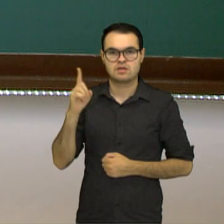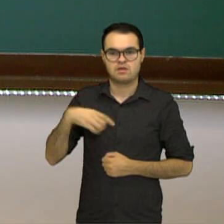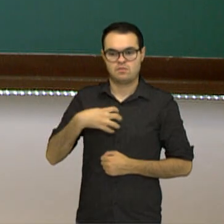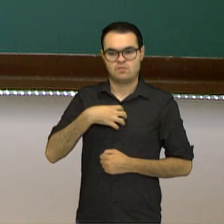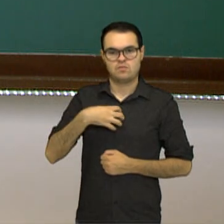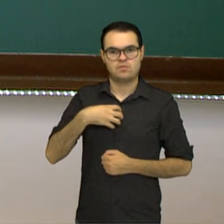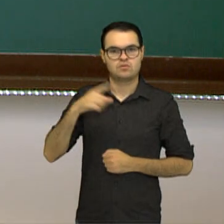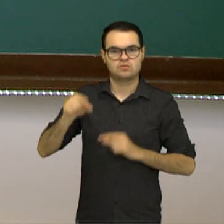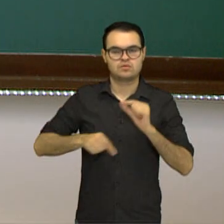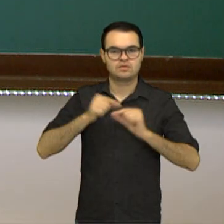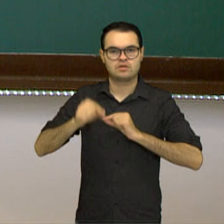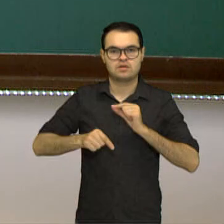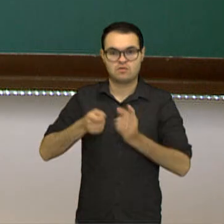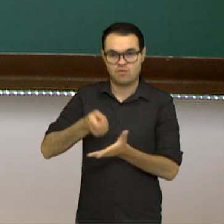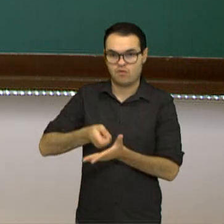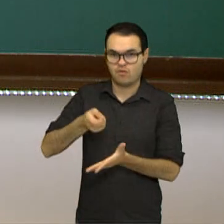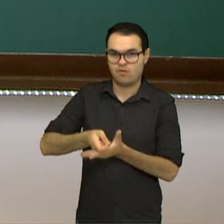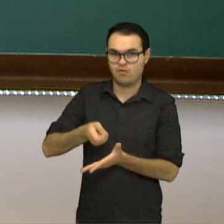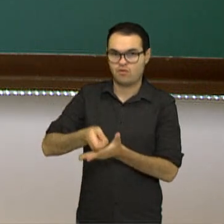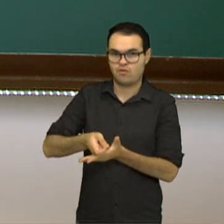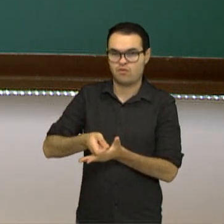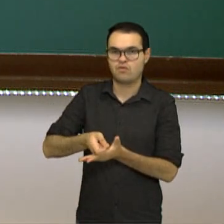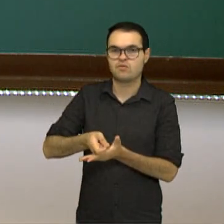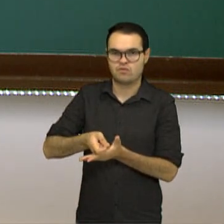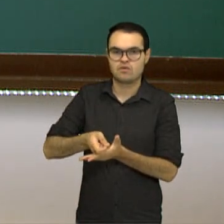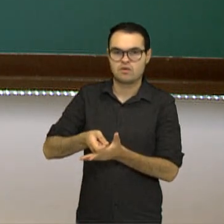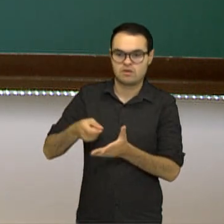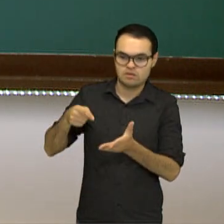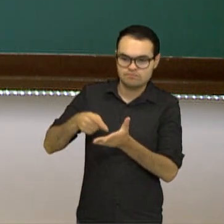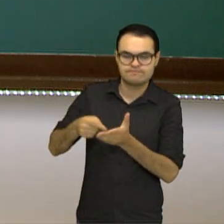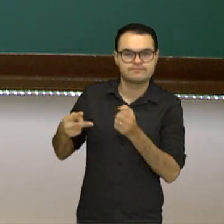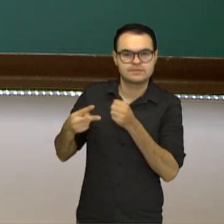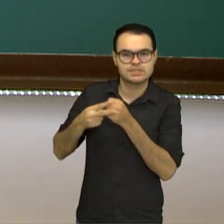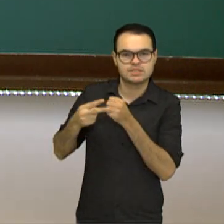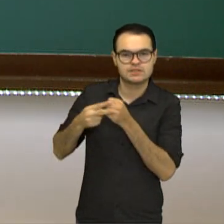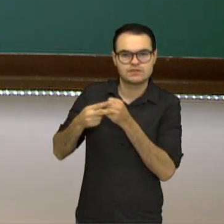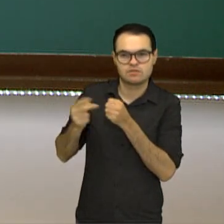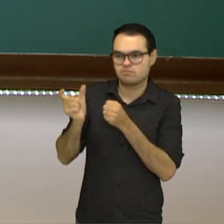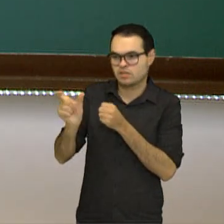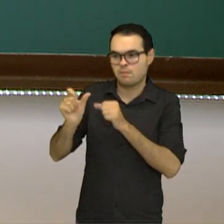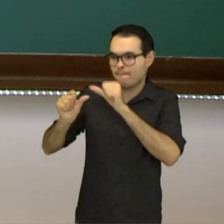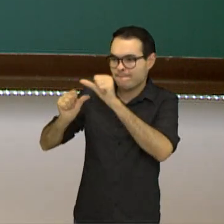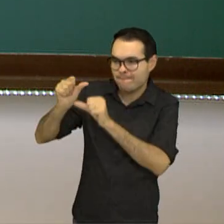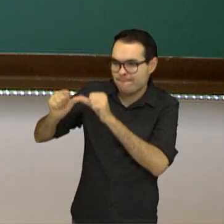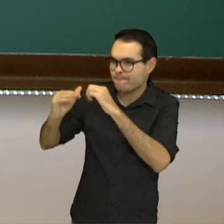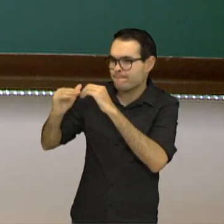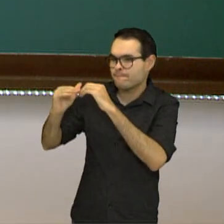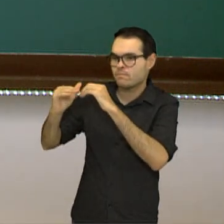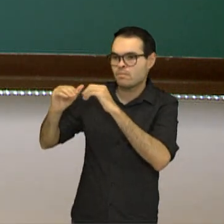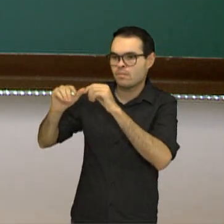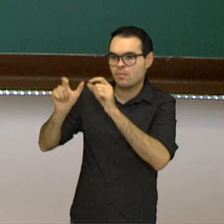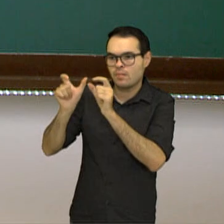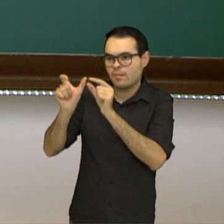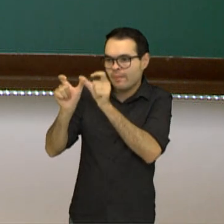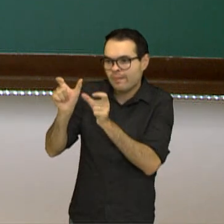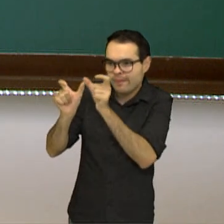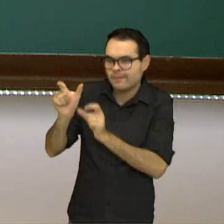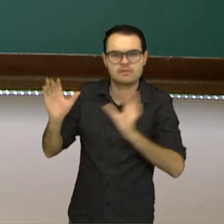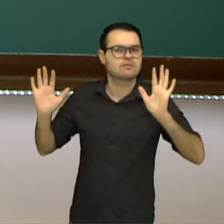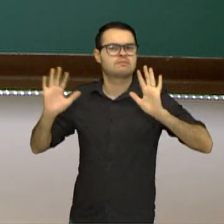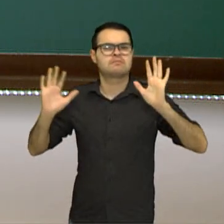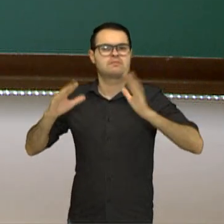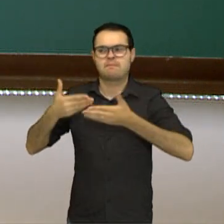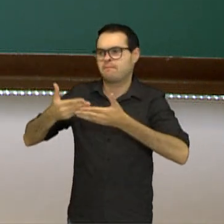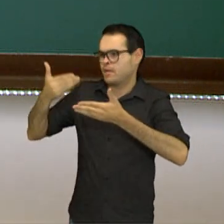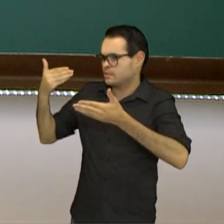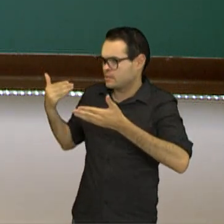modalidade de obrigação. Esses verbos, pessoal, eles são invariáveis, ou seja, não há como conjugá-los em